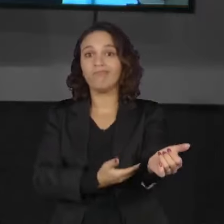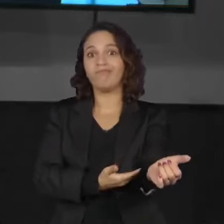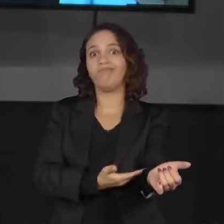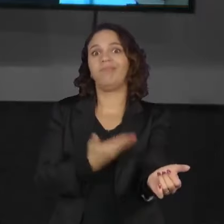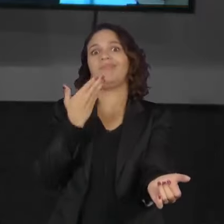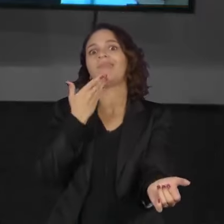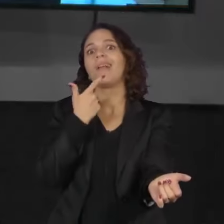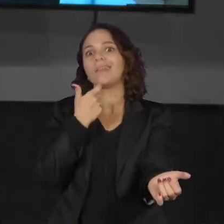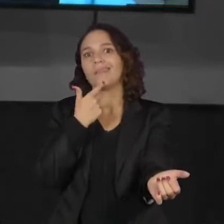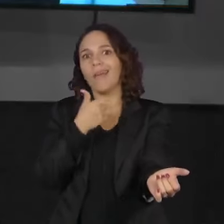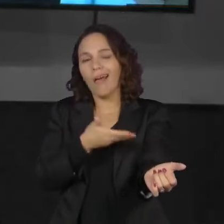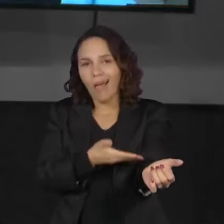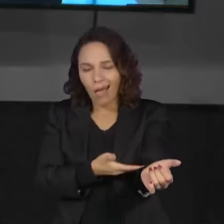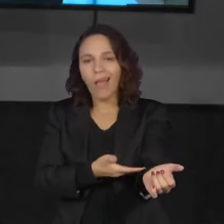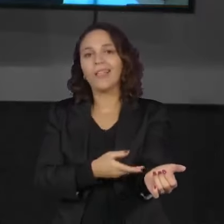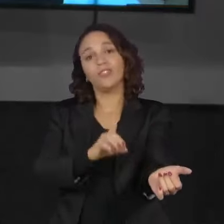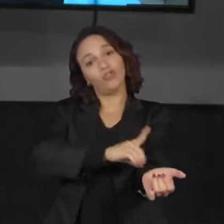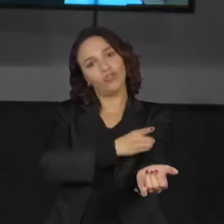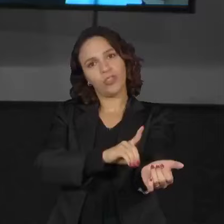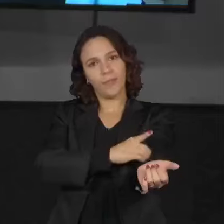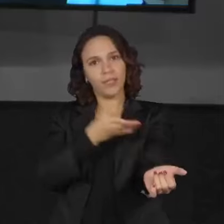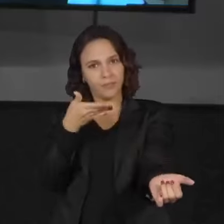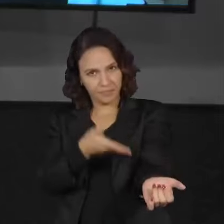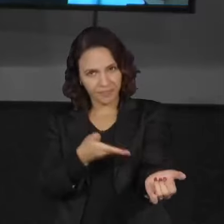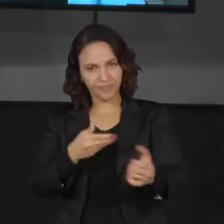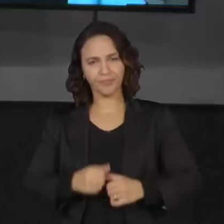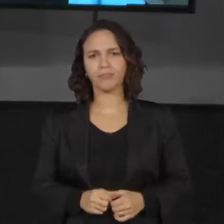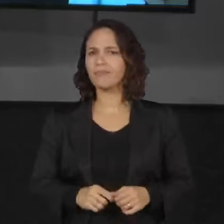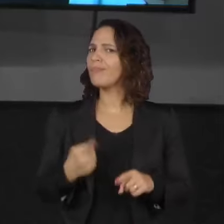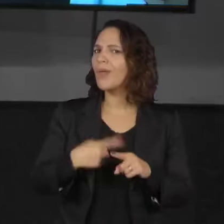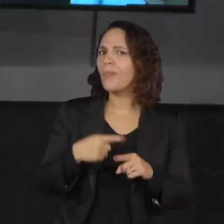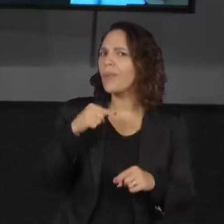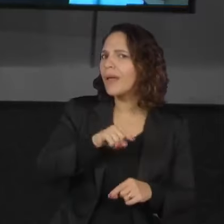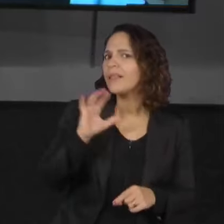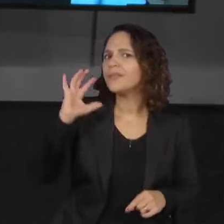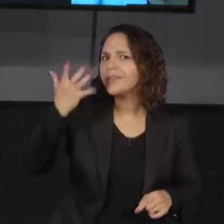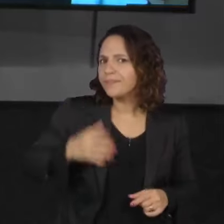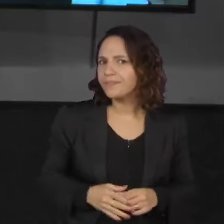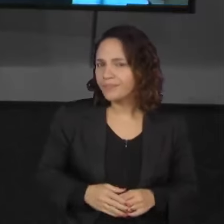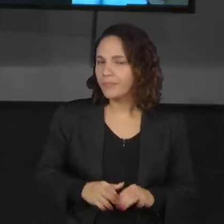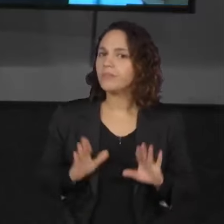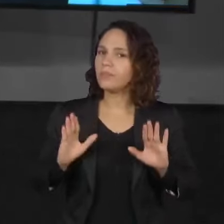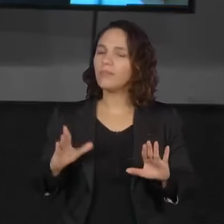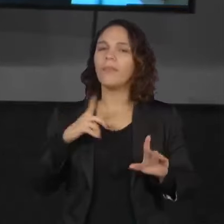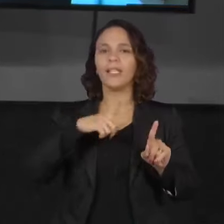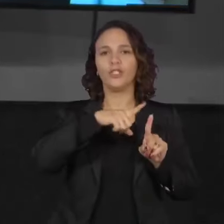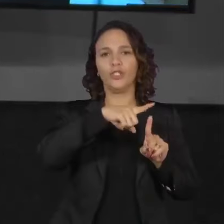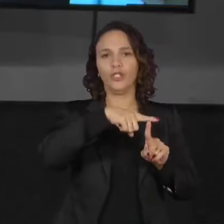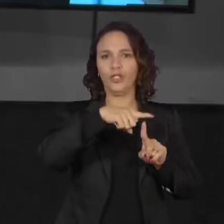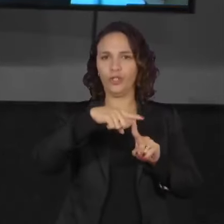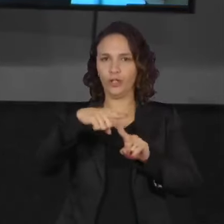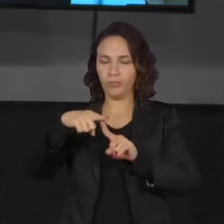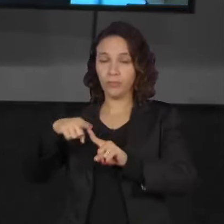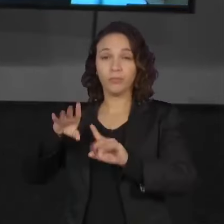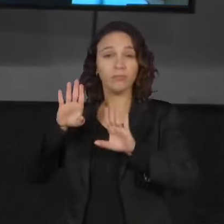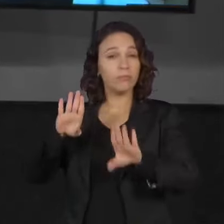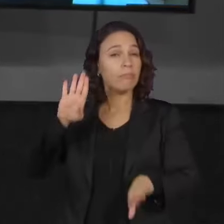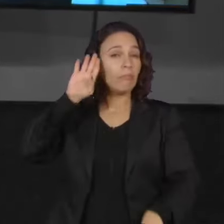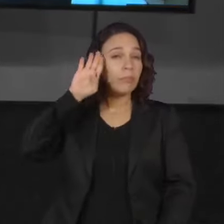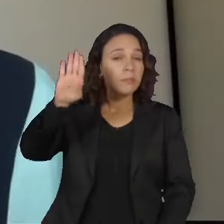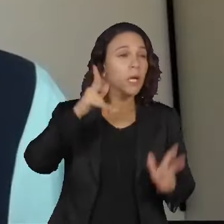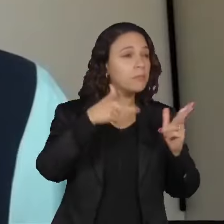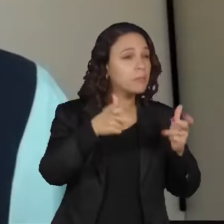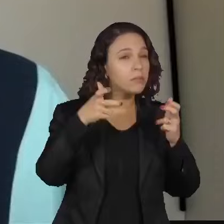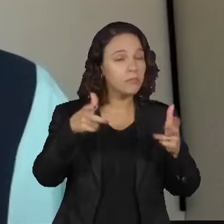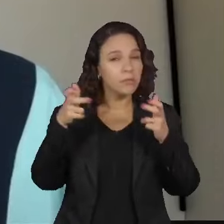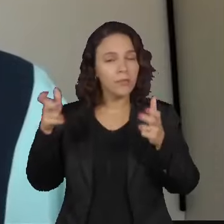sangue e isto é o diabetes. Por que que acontece diabetes? Existem alguns tipos de diabetes, mas os mais frequentes